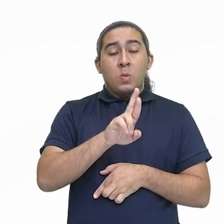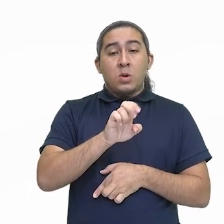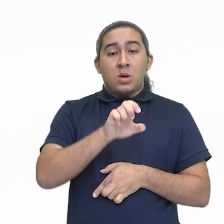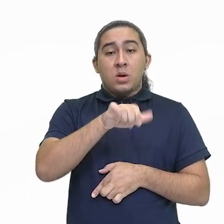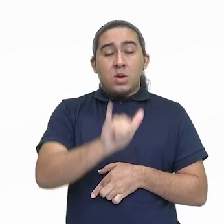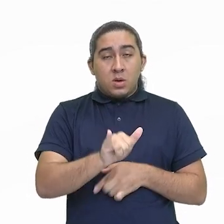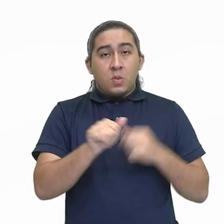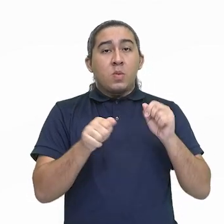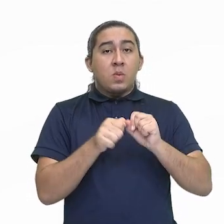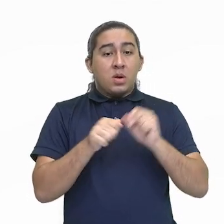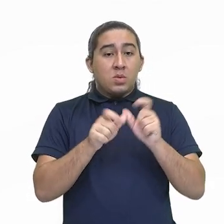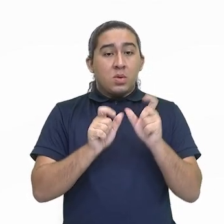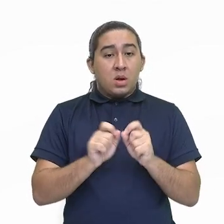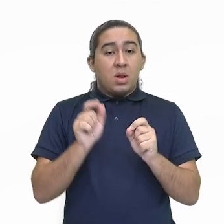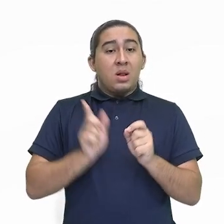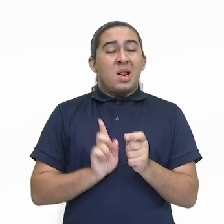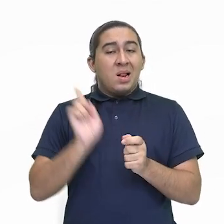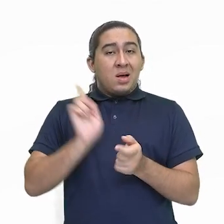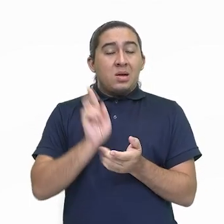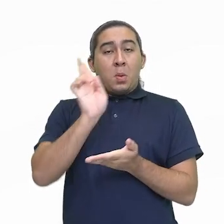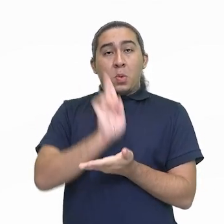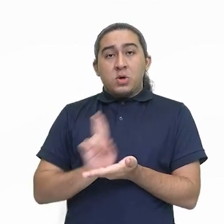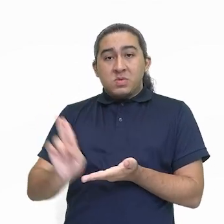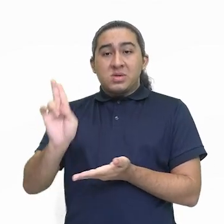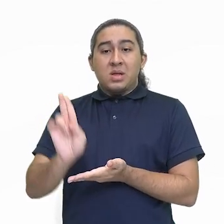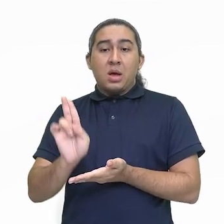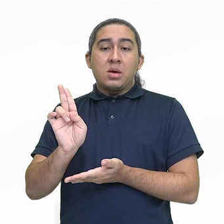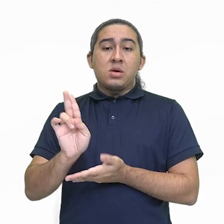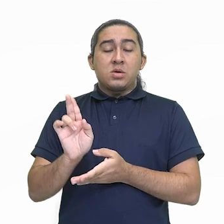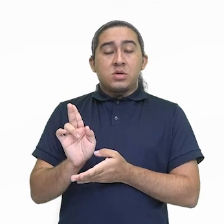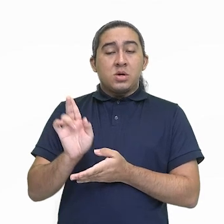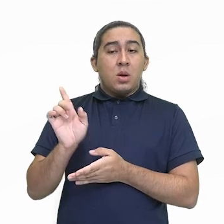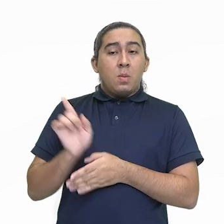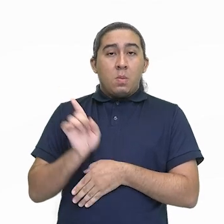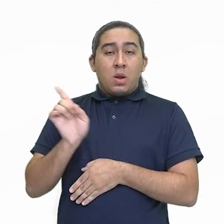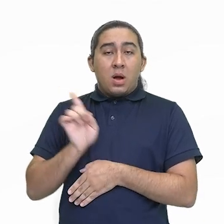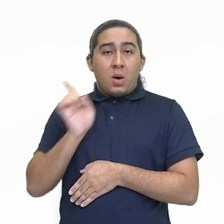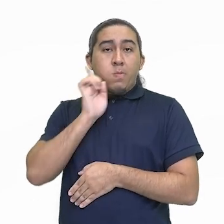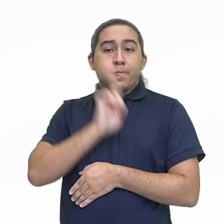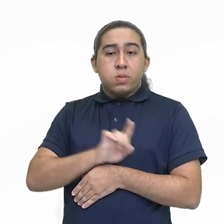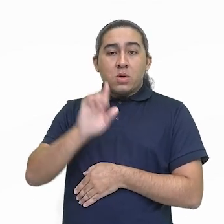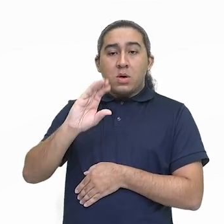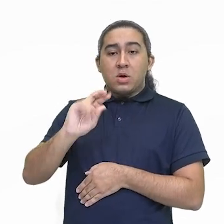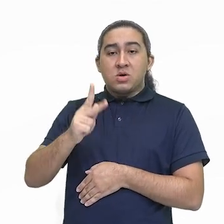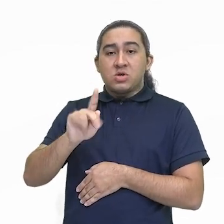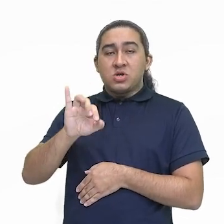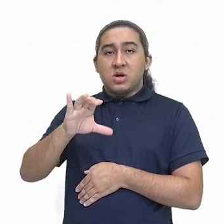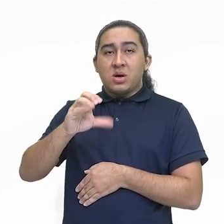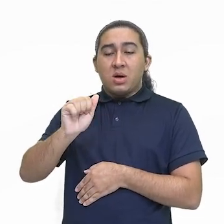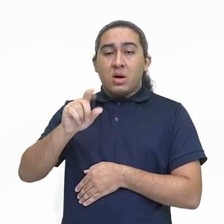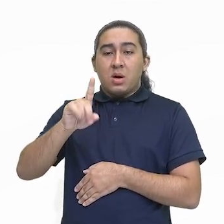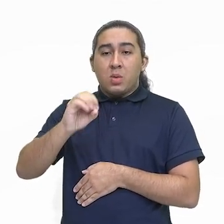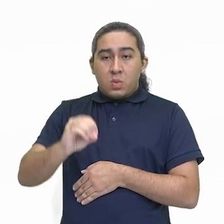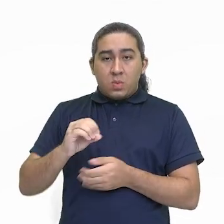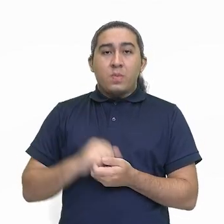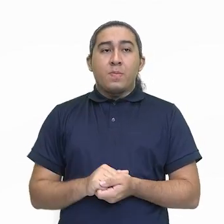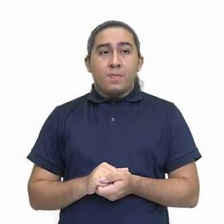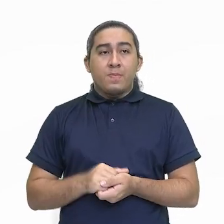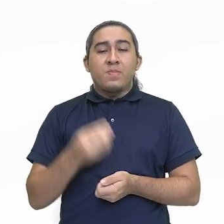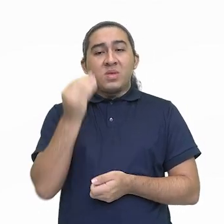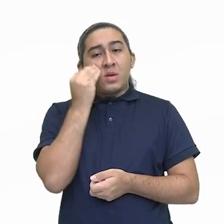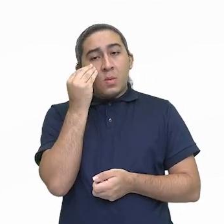Urey, na Universidade de Chicago, onde desenvolveram um aparelho para simular as